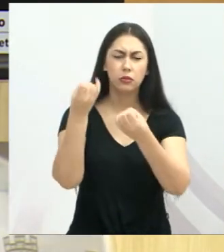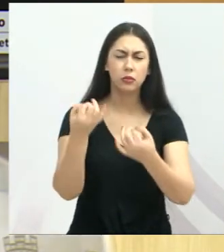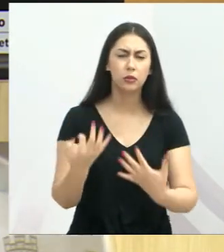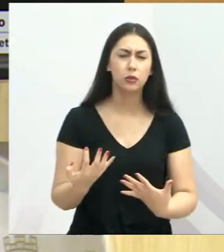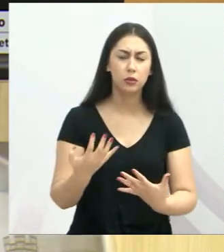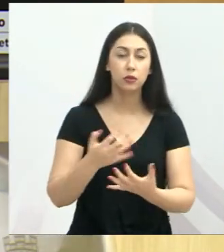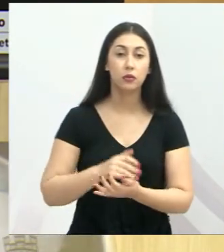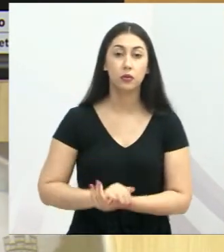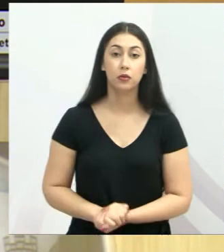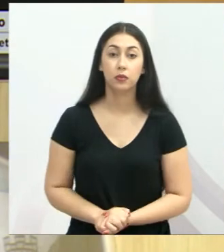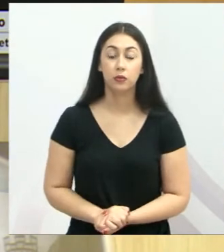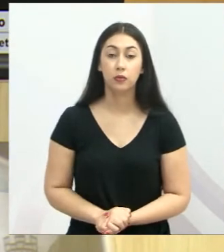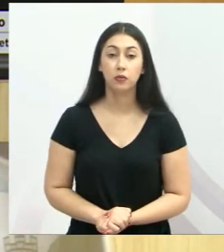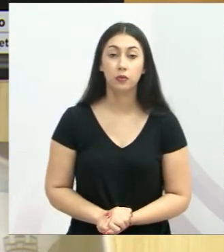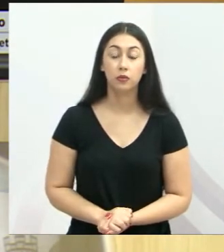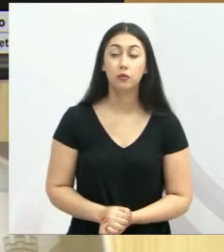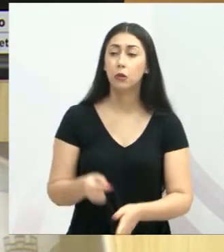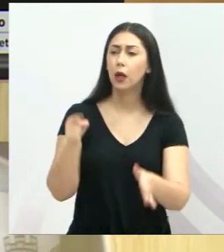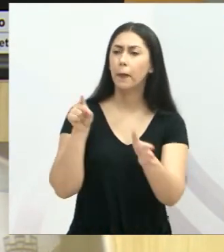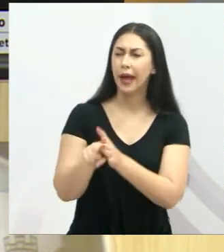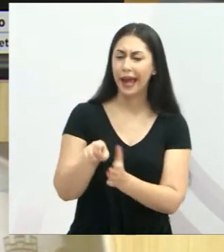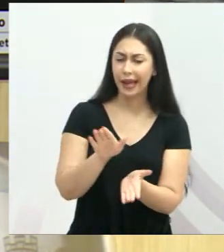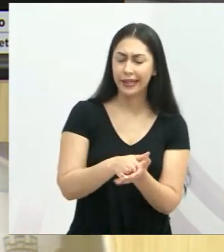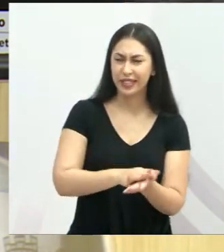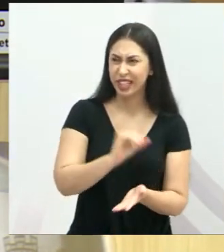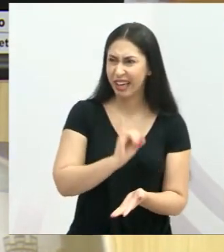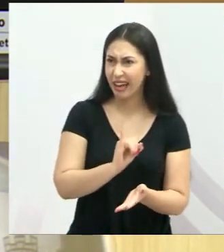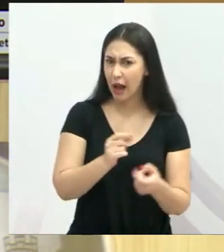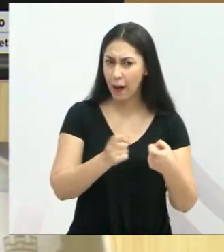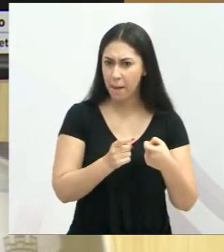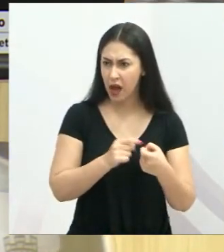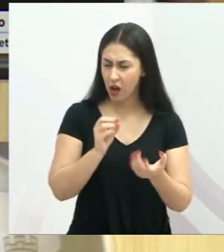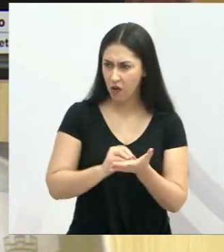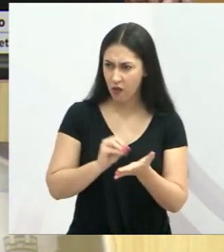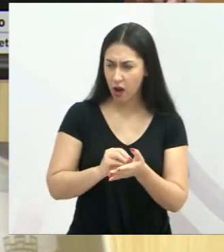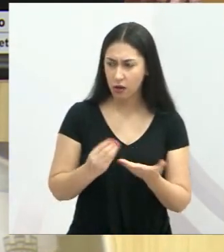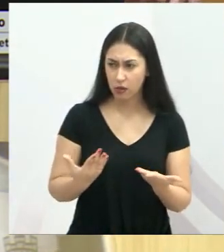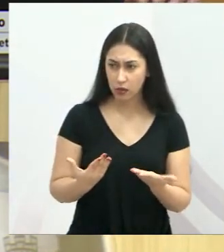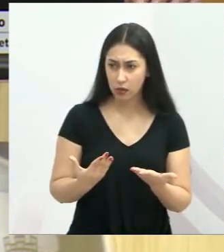informações. Jacareí está com falta de médicos?